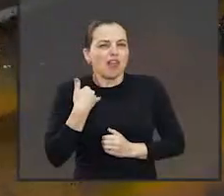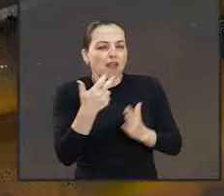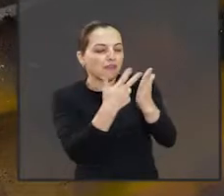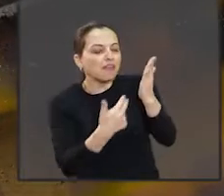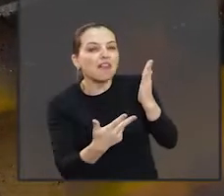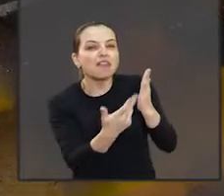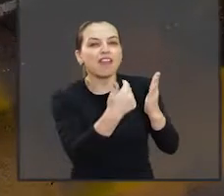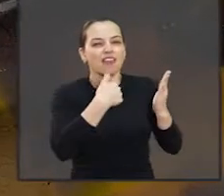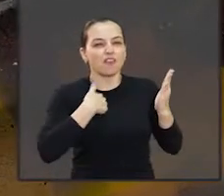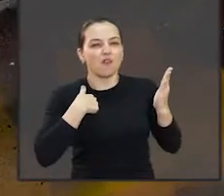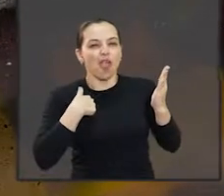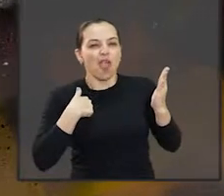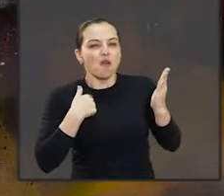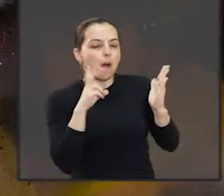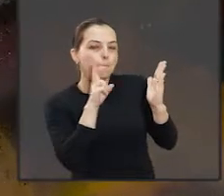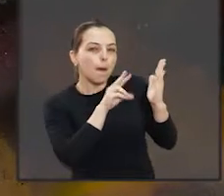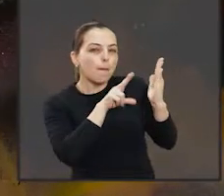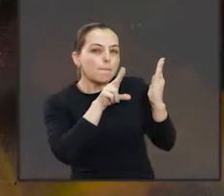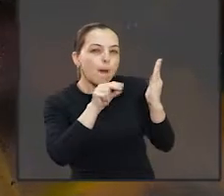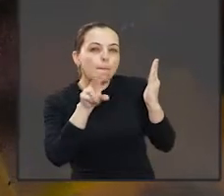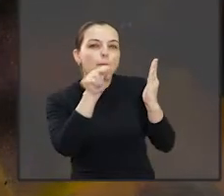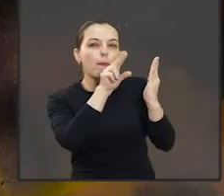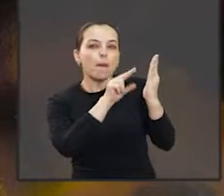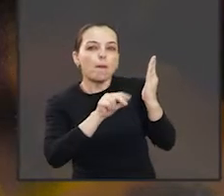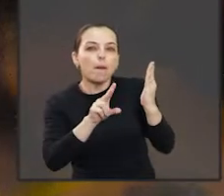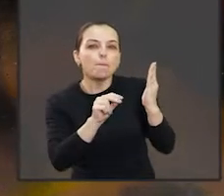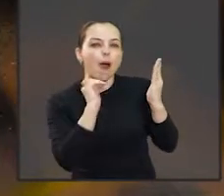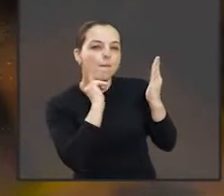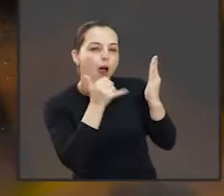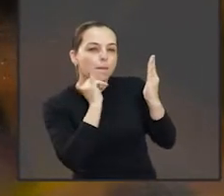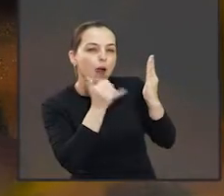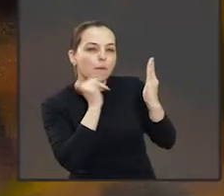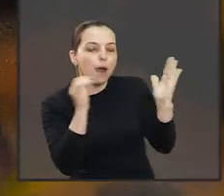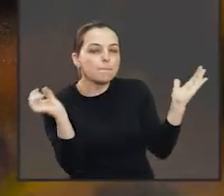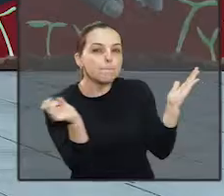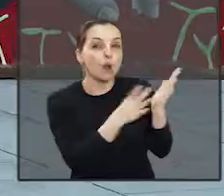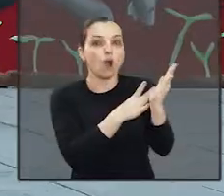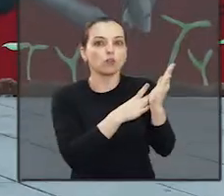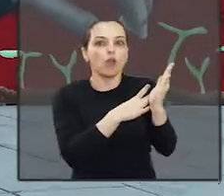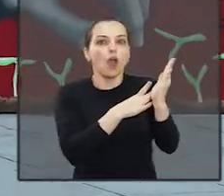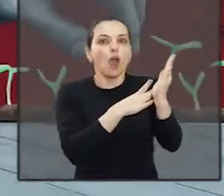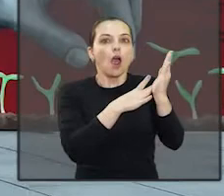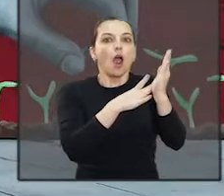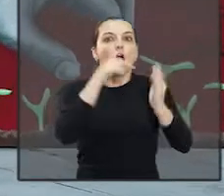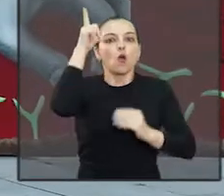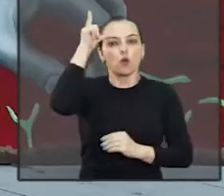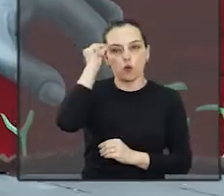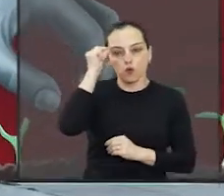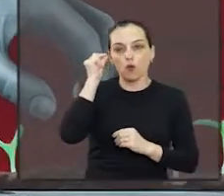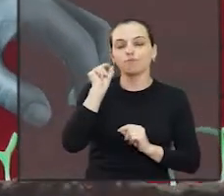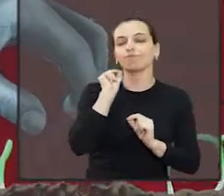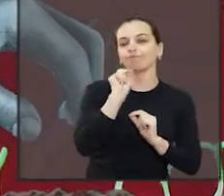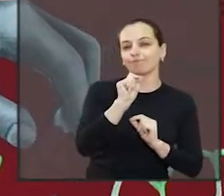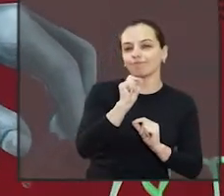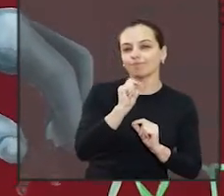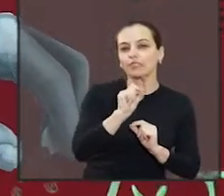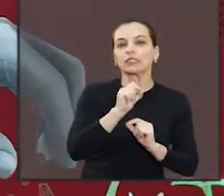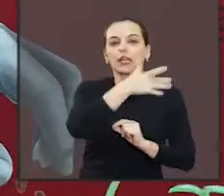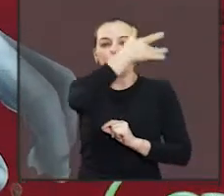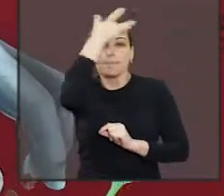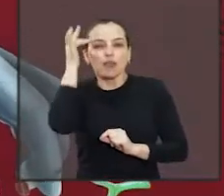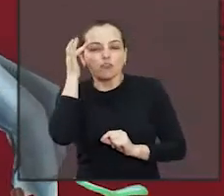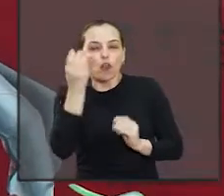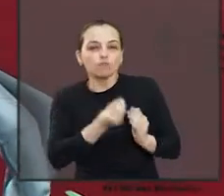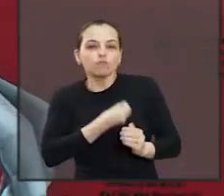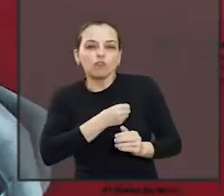tipo, desabafaram com um retrato, assim, tá ligado? Umas coisas bem, bem legais, assim, de realmente transformar o dia a dia das pessoas, né? Eu